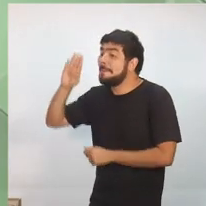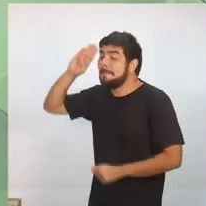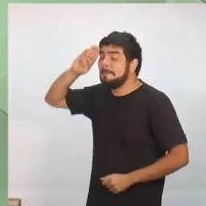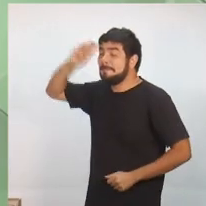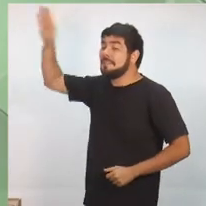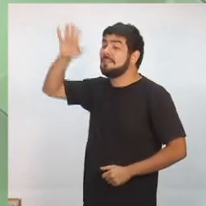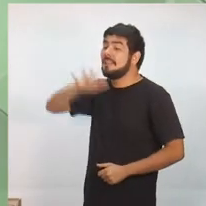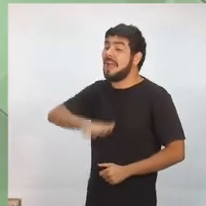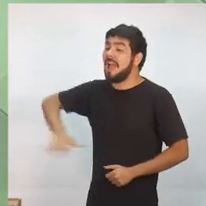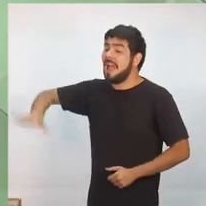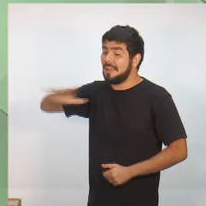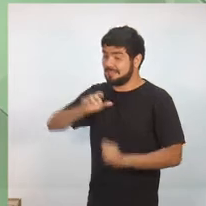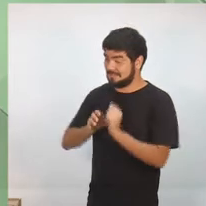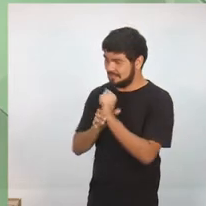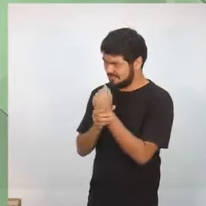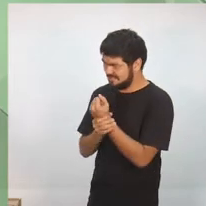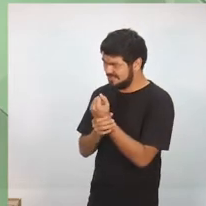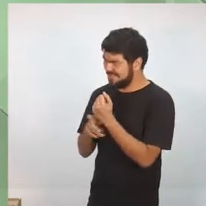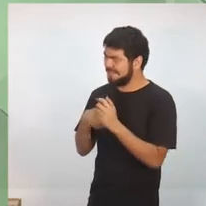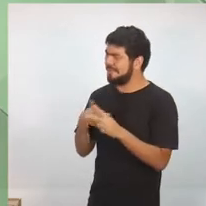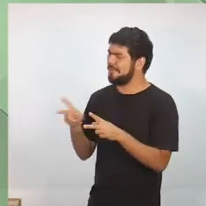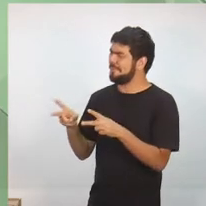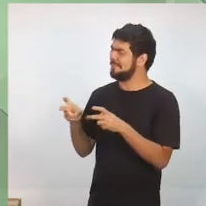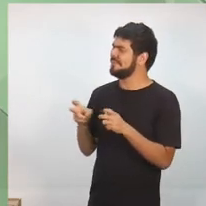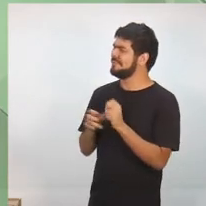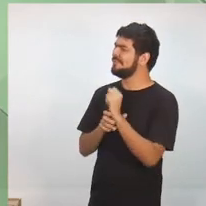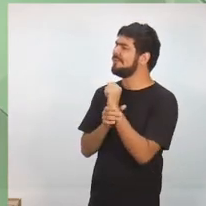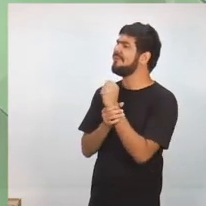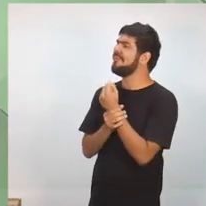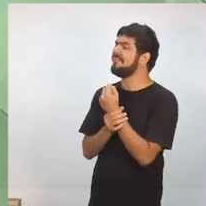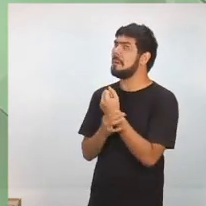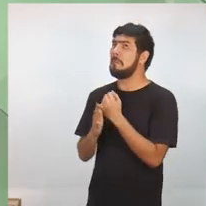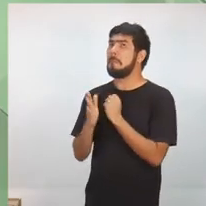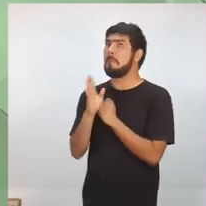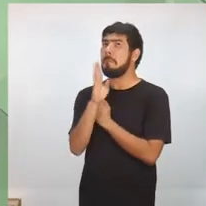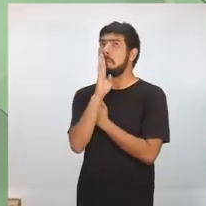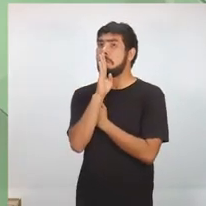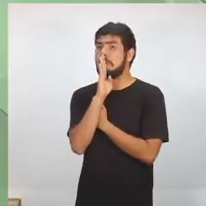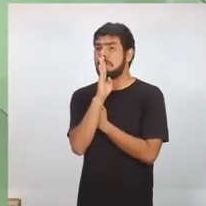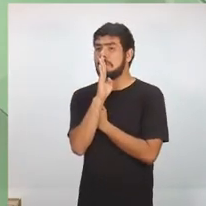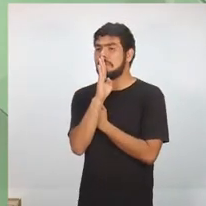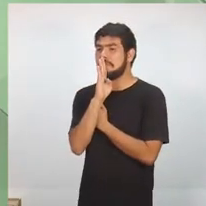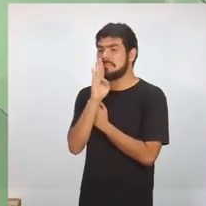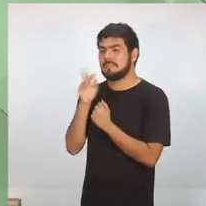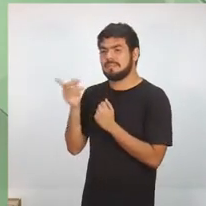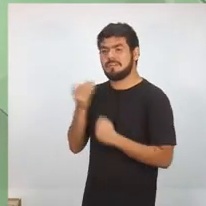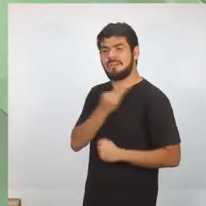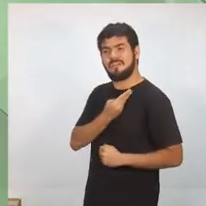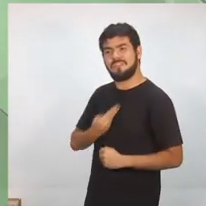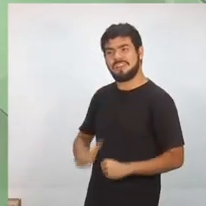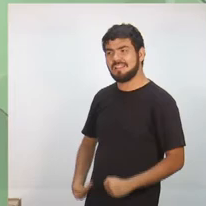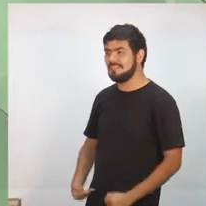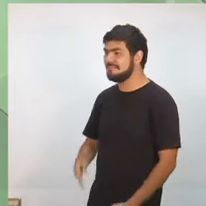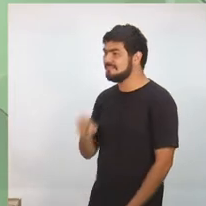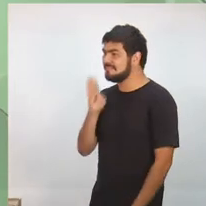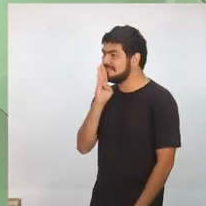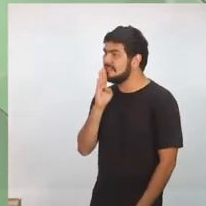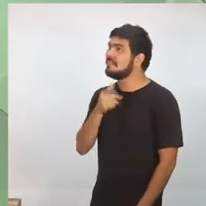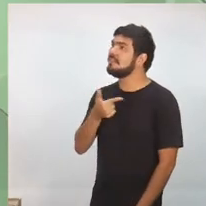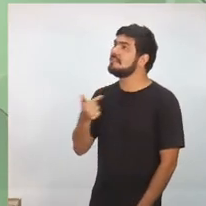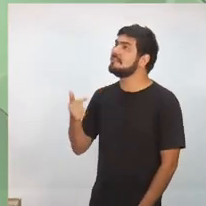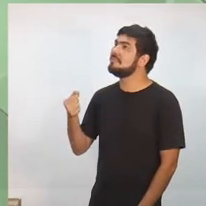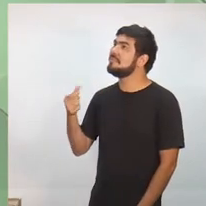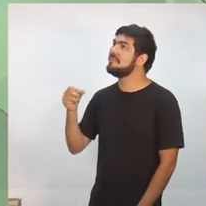segurança pública. E a gente percebe que o governo tem estado calado nos últimos anos. Em 2008, o orçamento